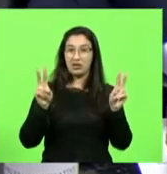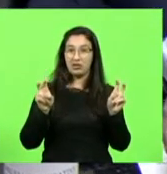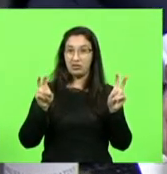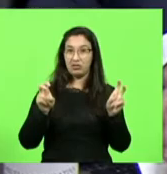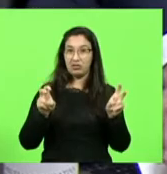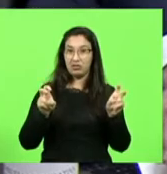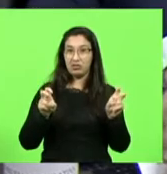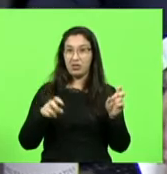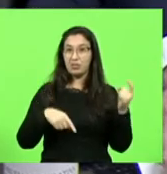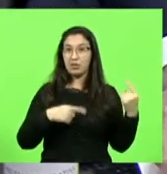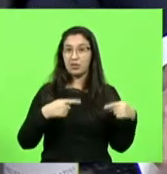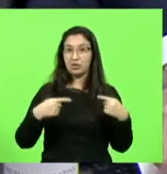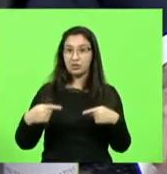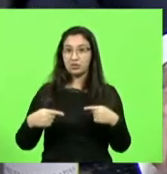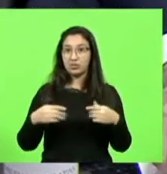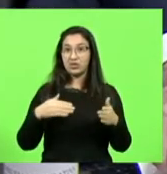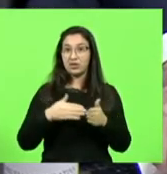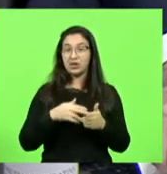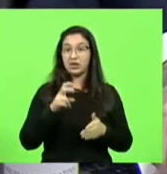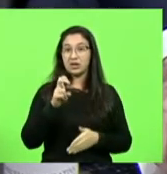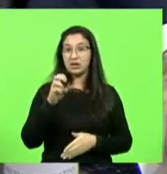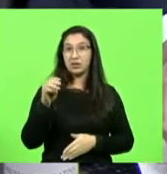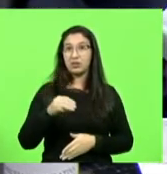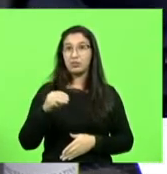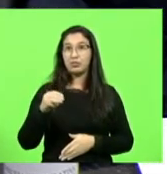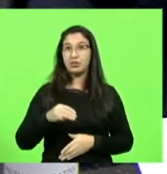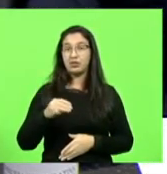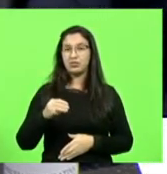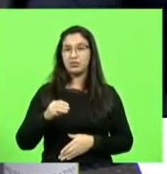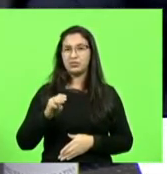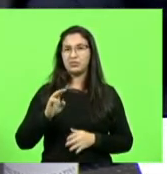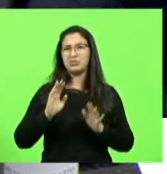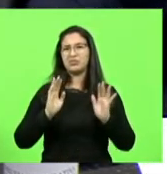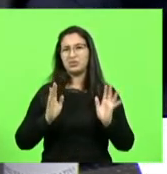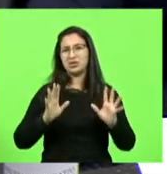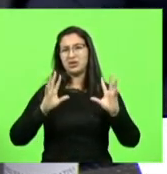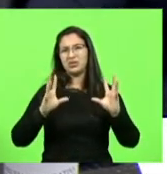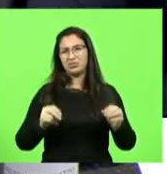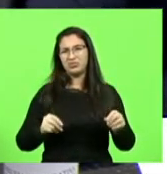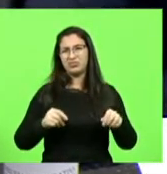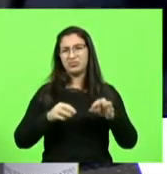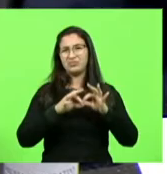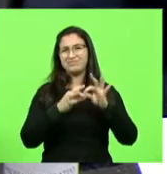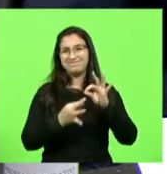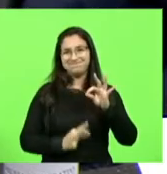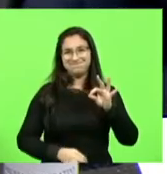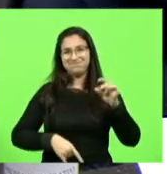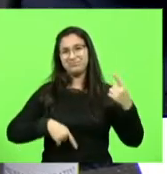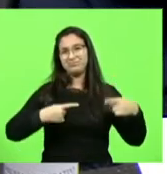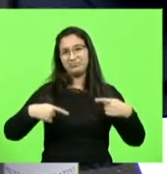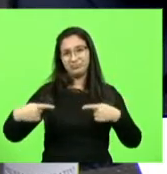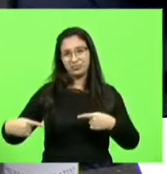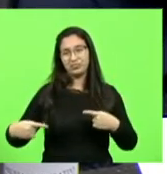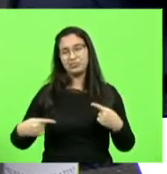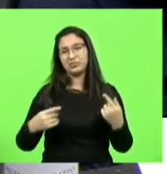a discussão em 5 minutos, nós já acredito que estamos há muito tempo discutindo essa matéria e poderia